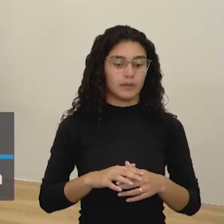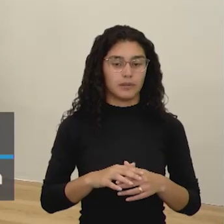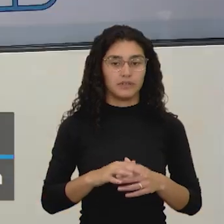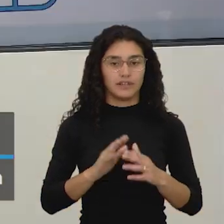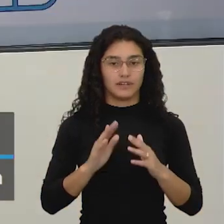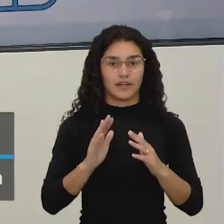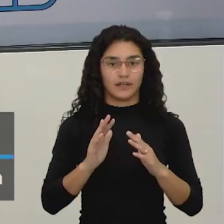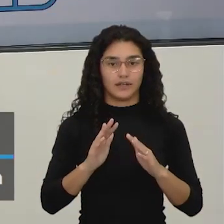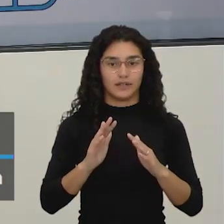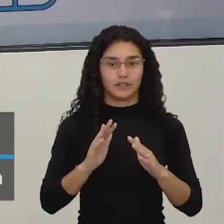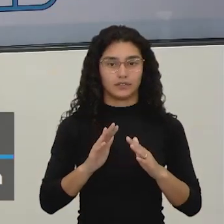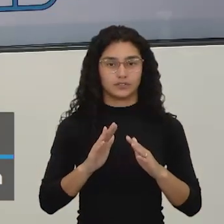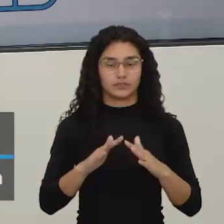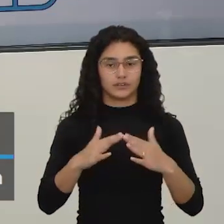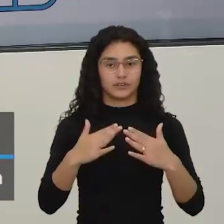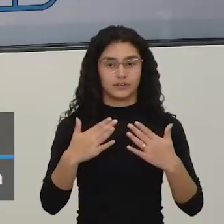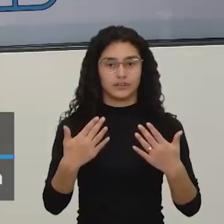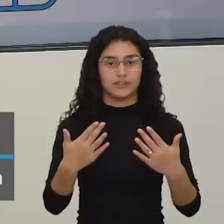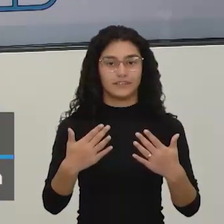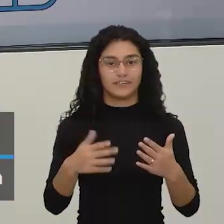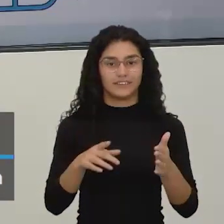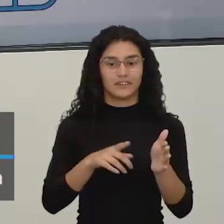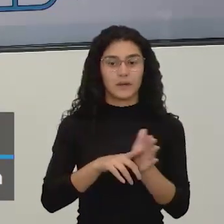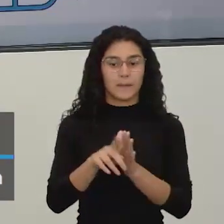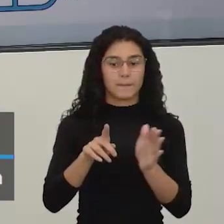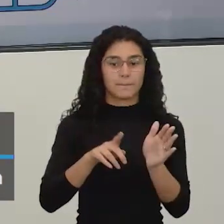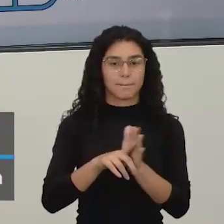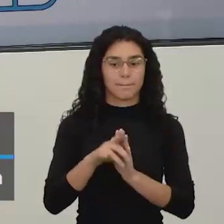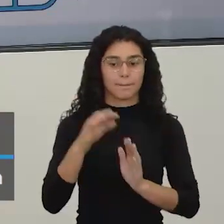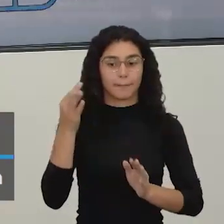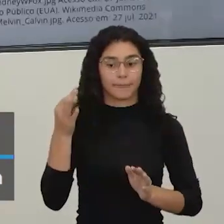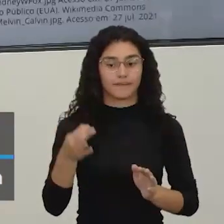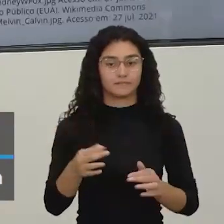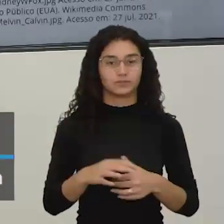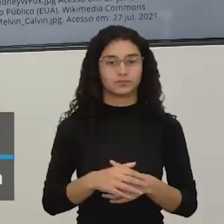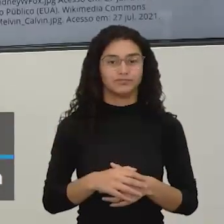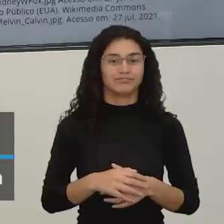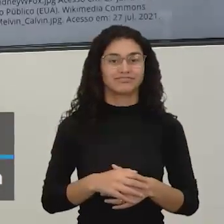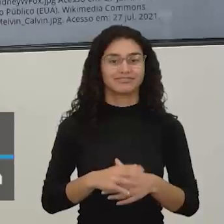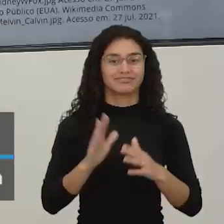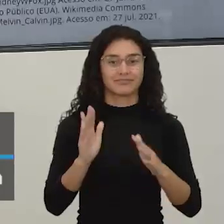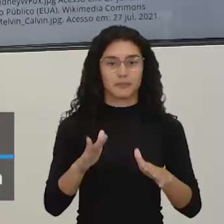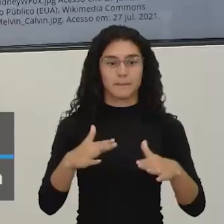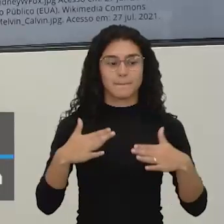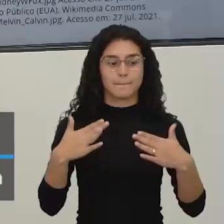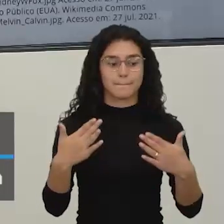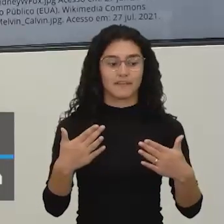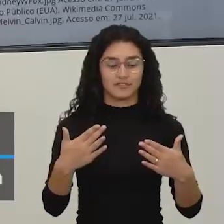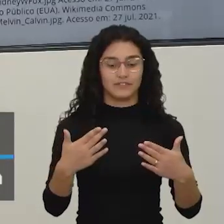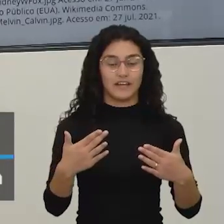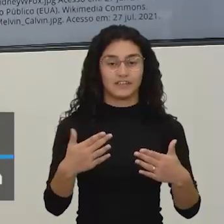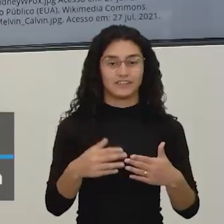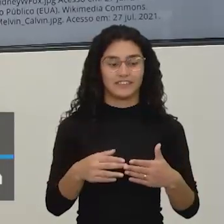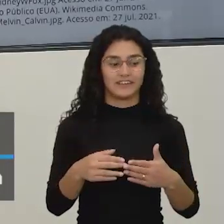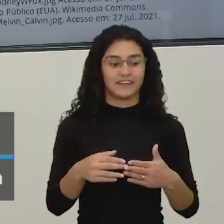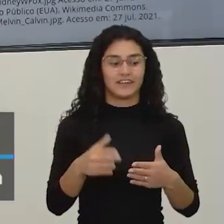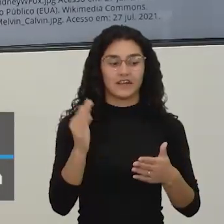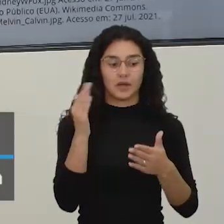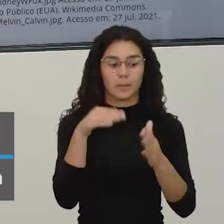então, acrescentaram a questão aí das descargas elétricas. Legal, hein? E aí a gente entra com outros